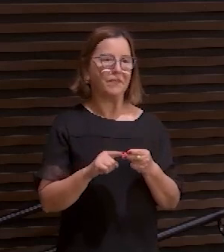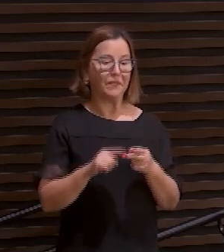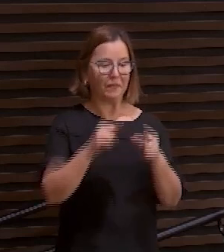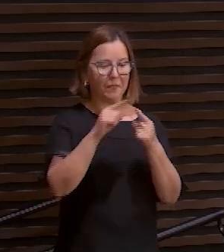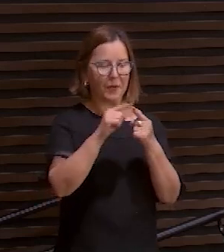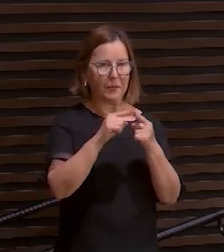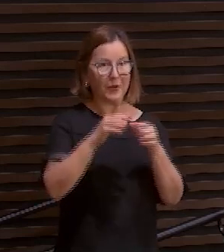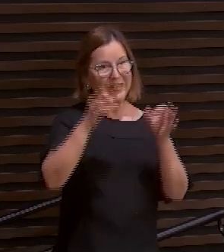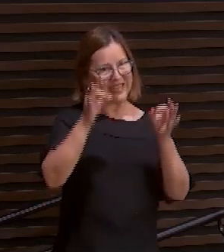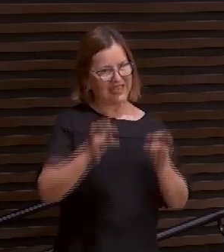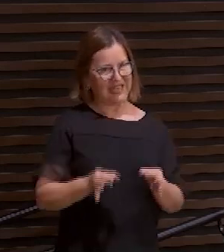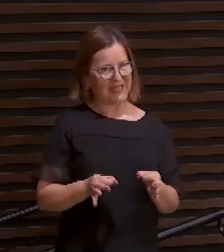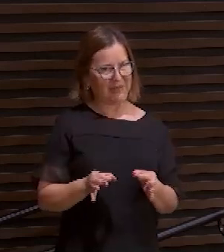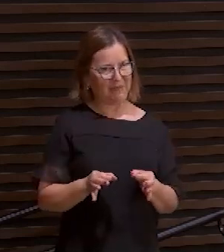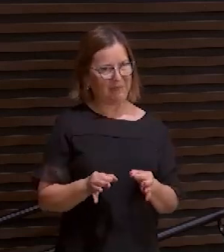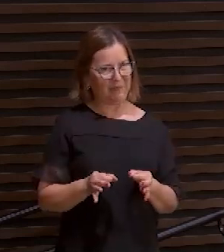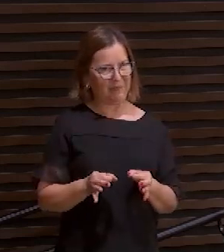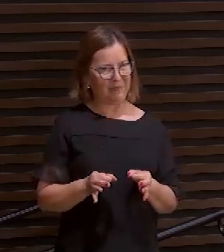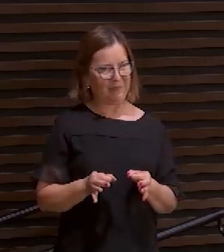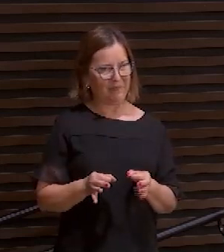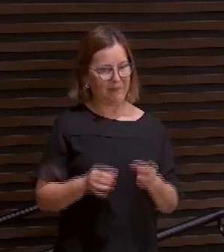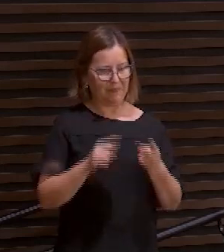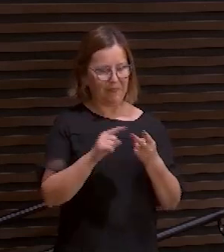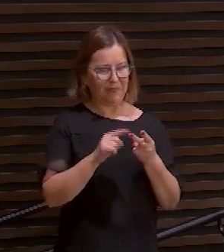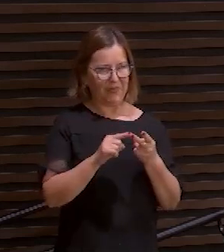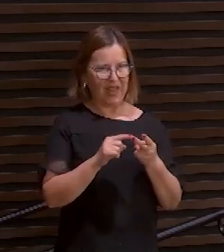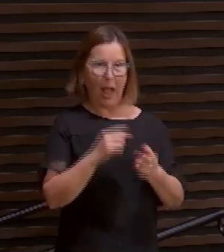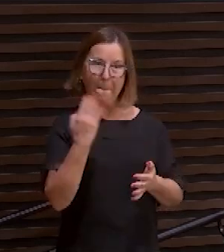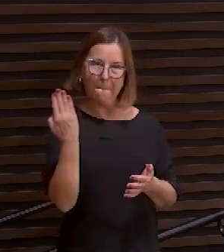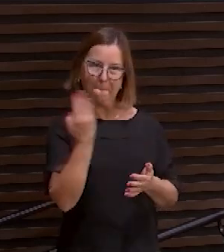certeza e prova.